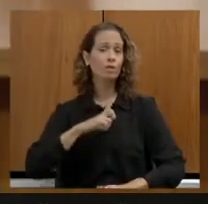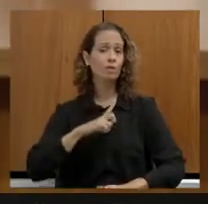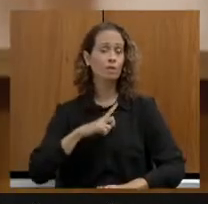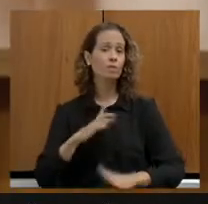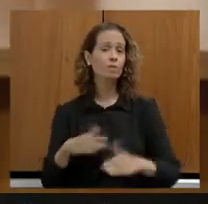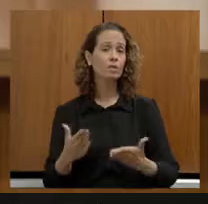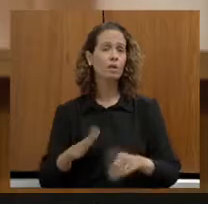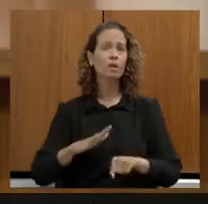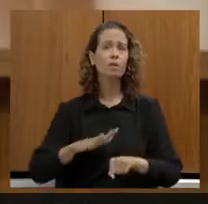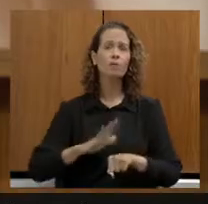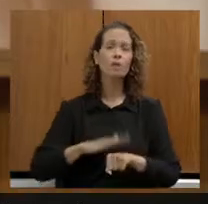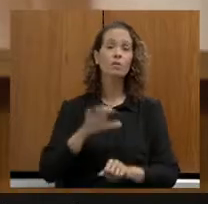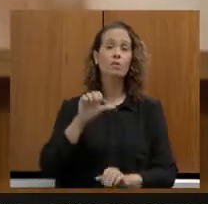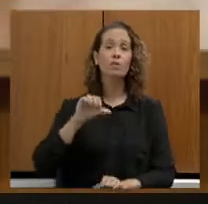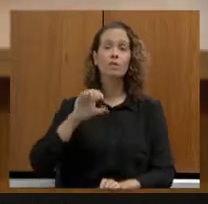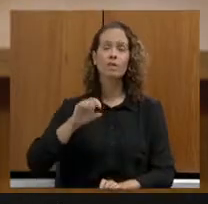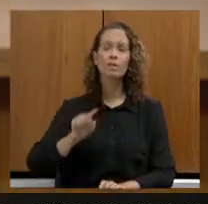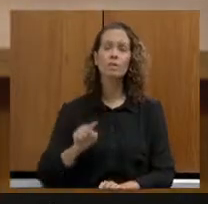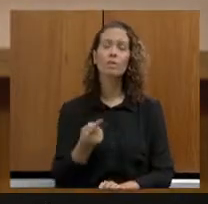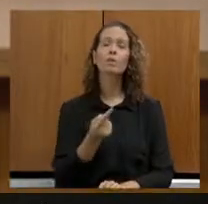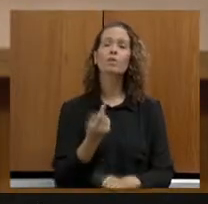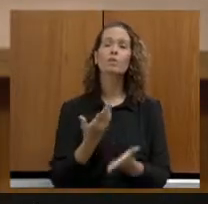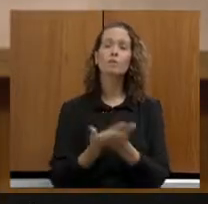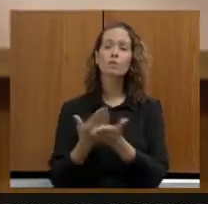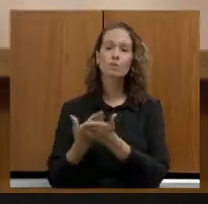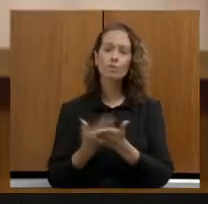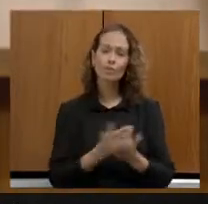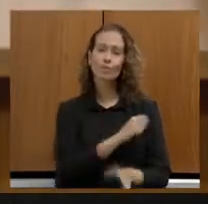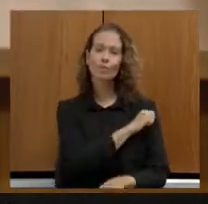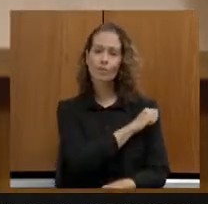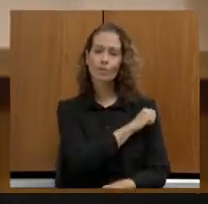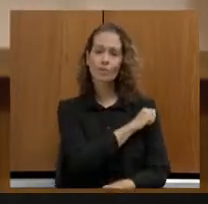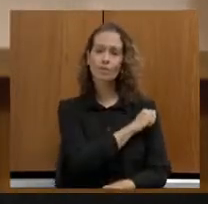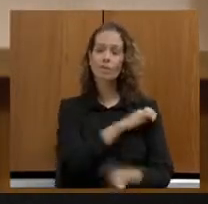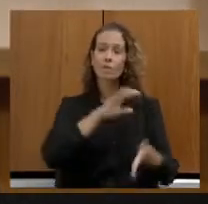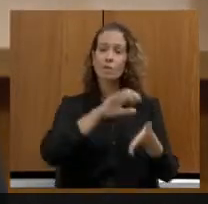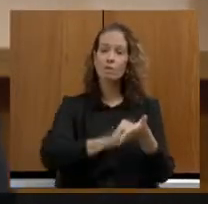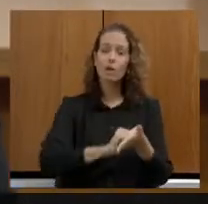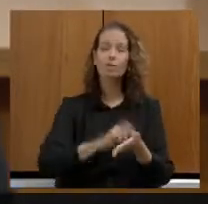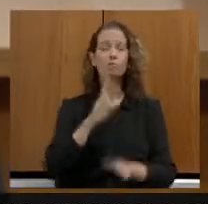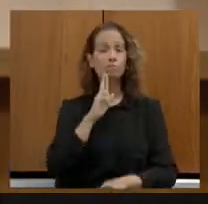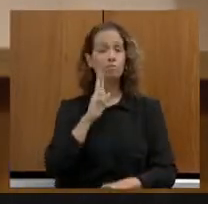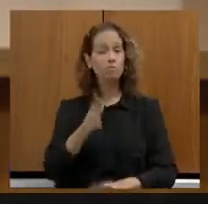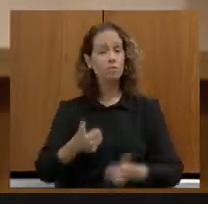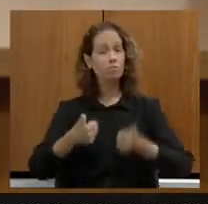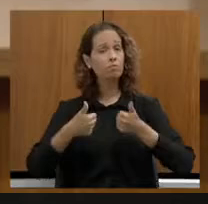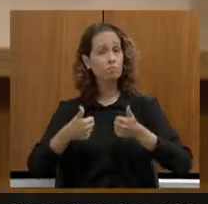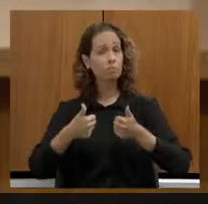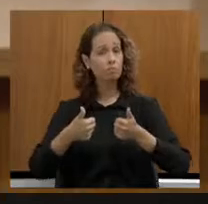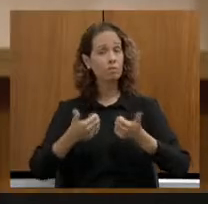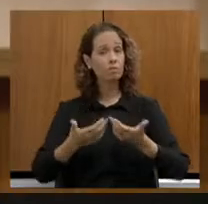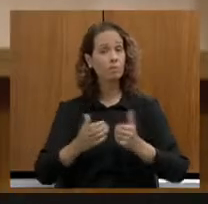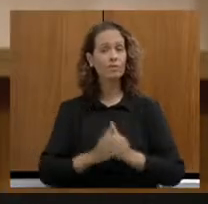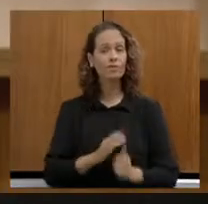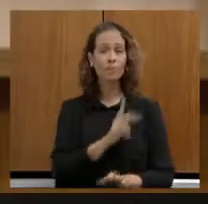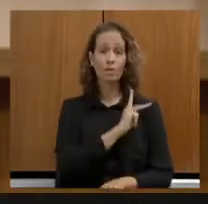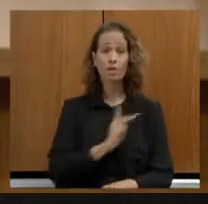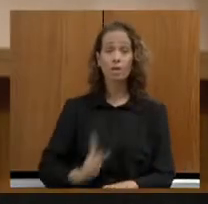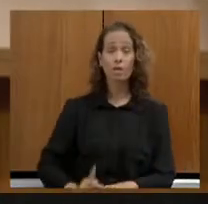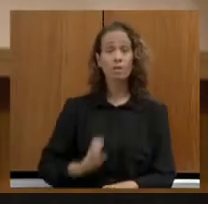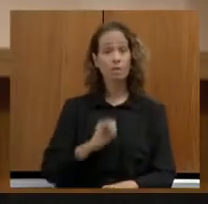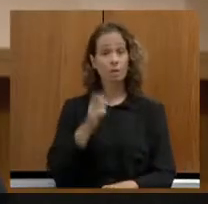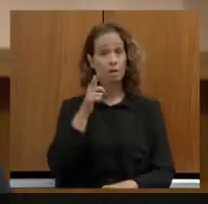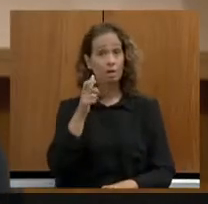mais de 90 mil estudantes matriculados nesse reforço escolar com resultados muito positivos que é presidente quando for